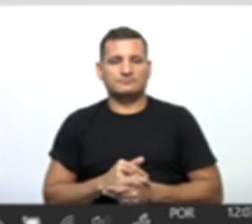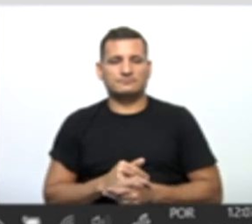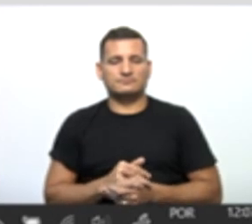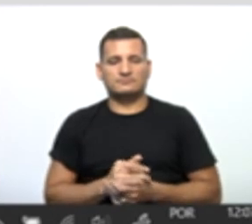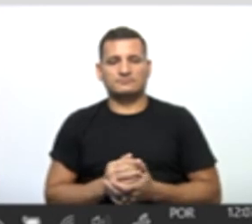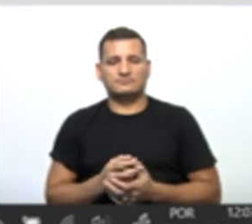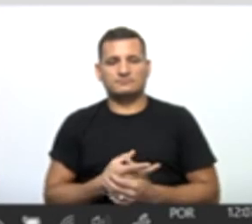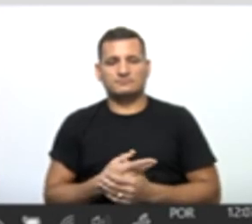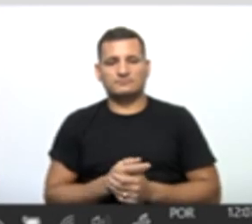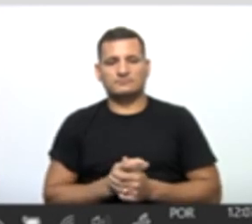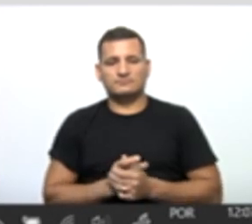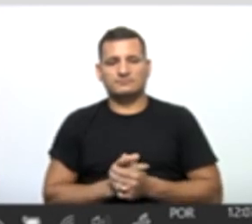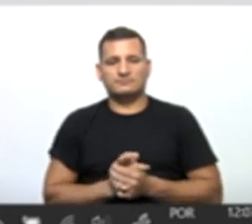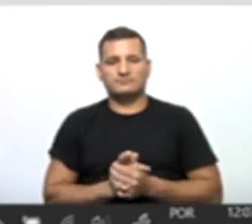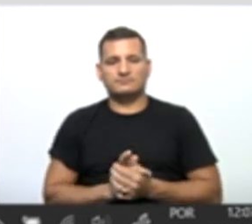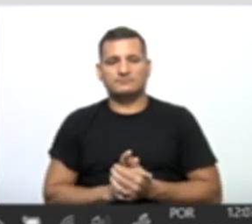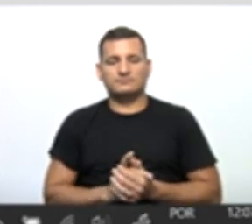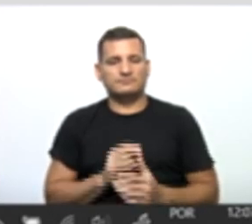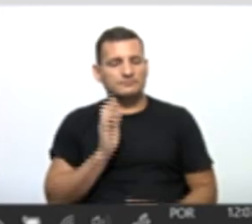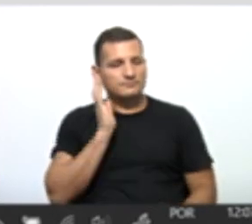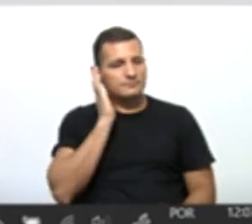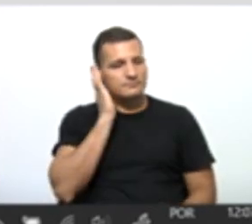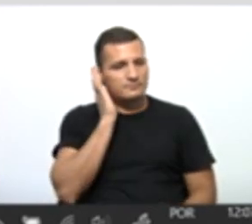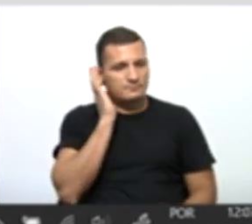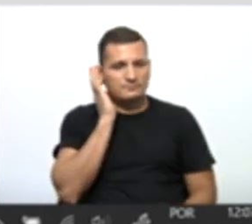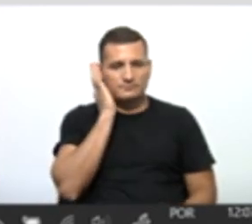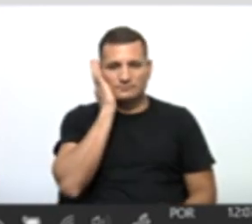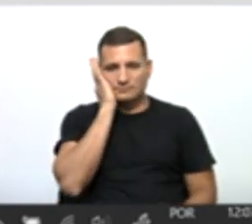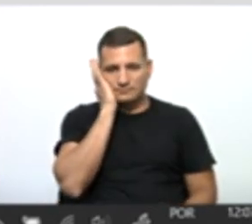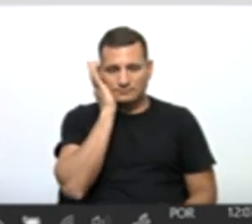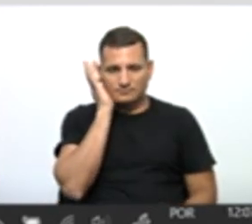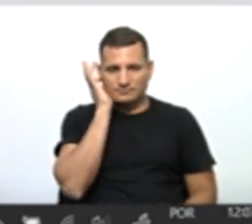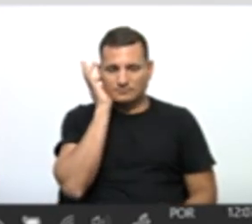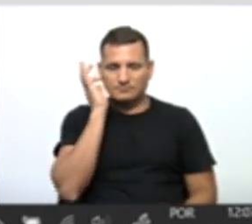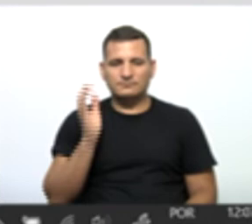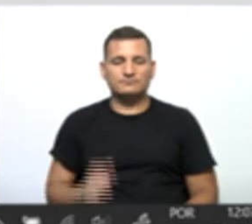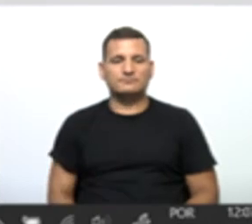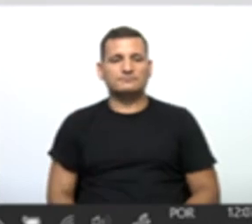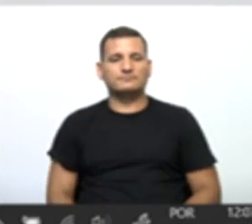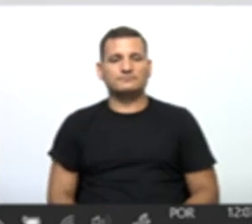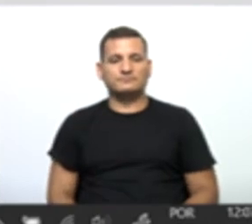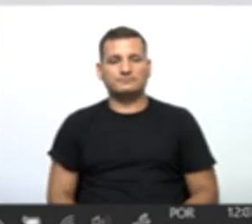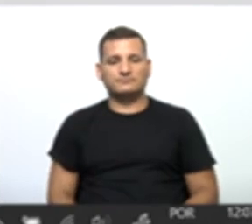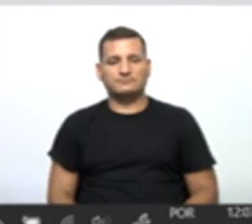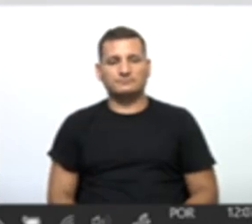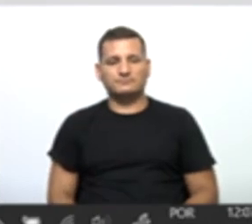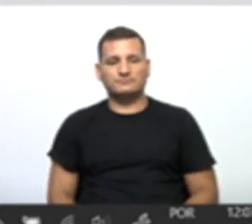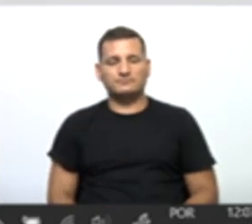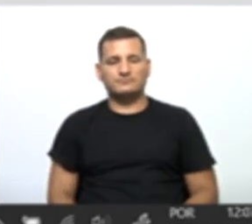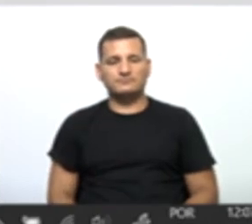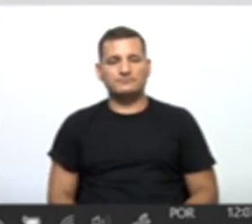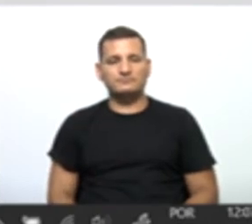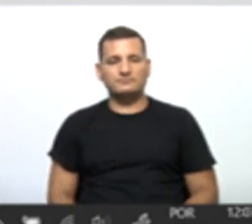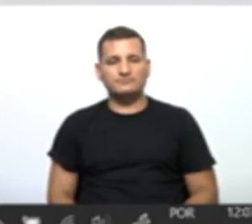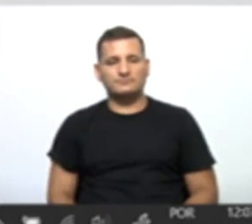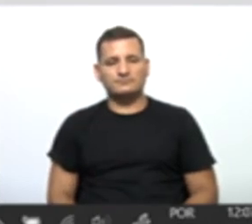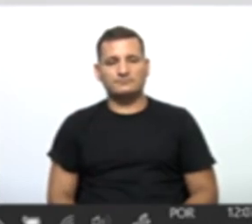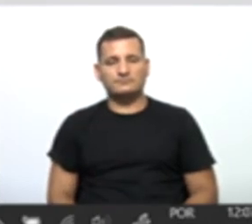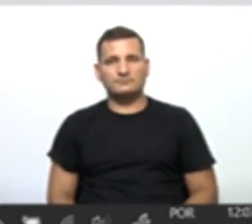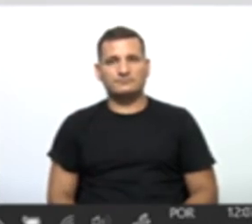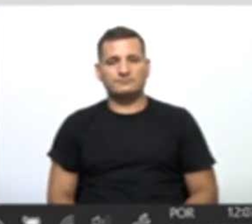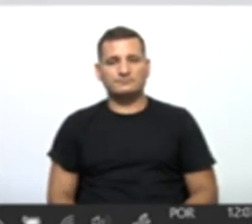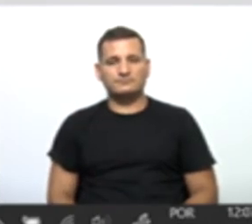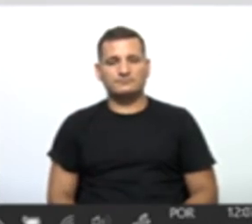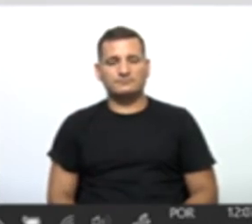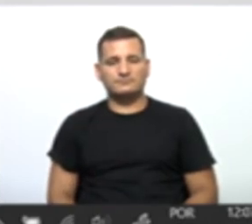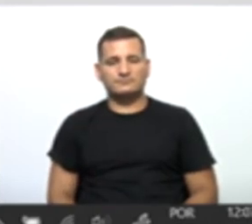o que pode ser melhor? Ó, não entendi o layout, por exemplo. Ó, uma sugestão. A área de conteúdo